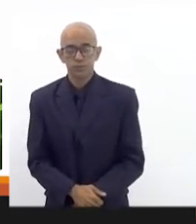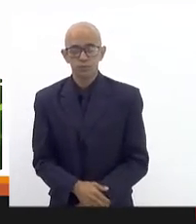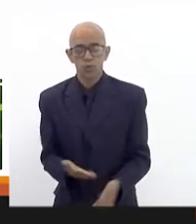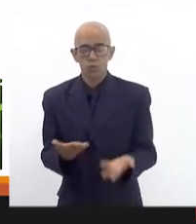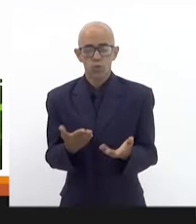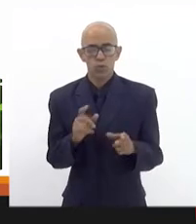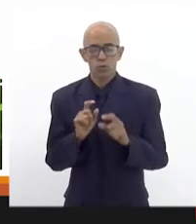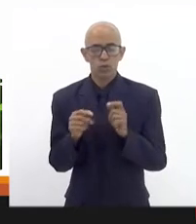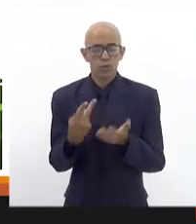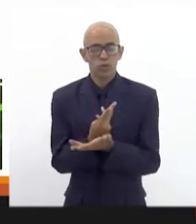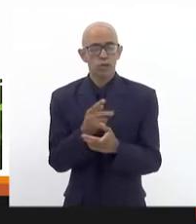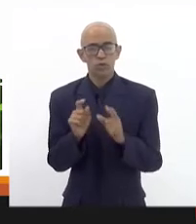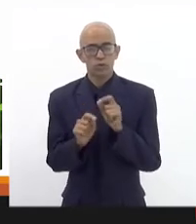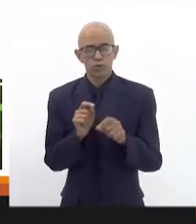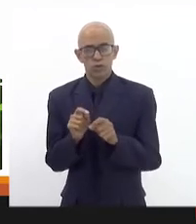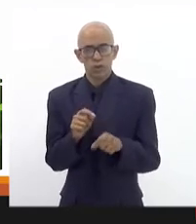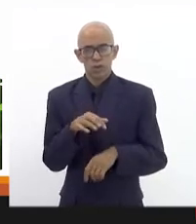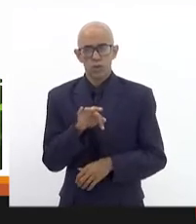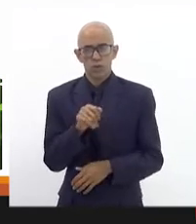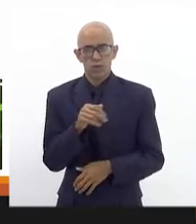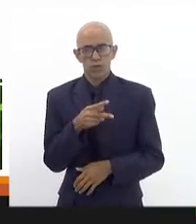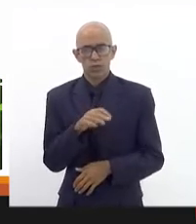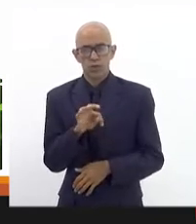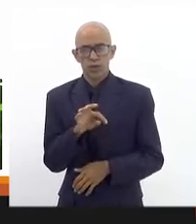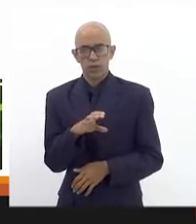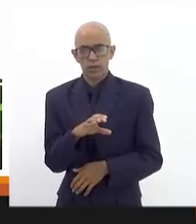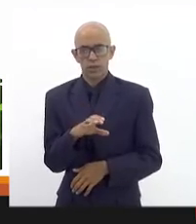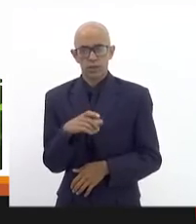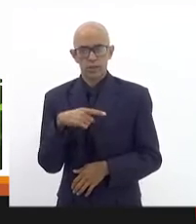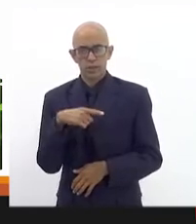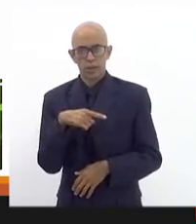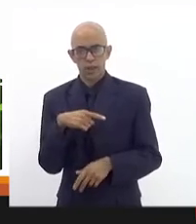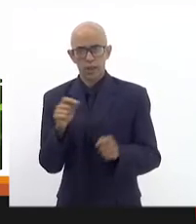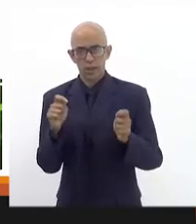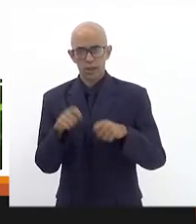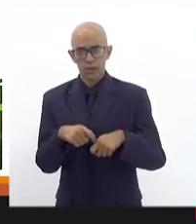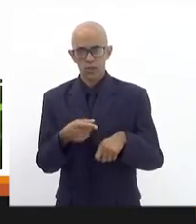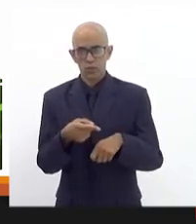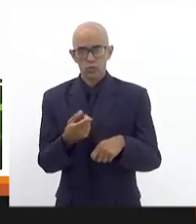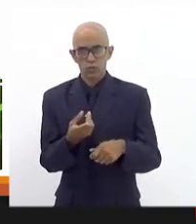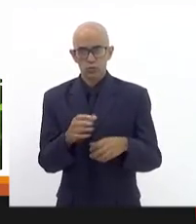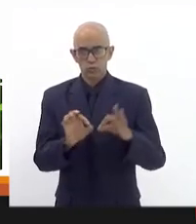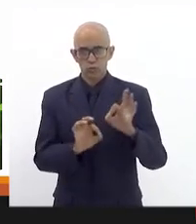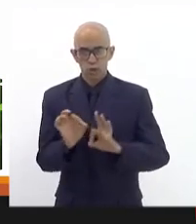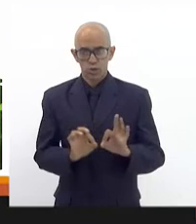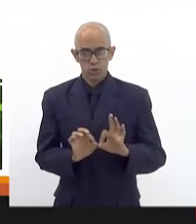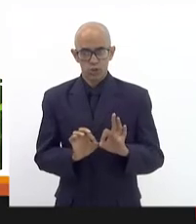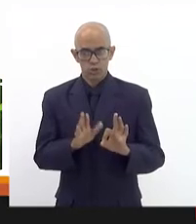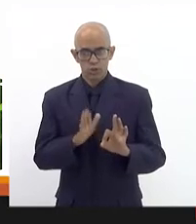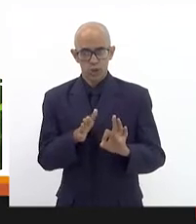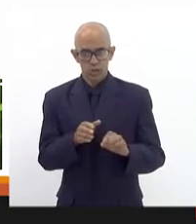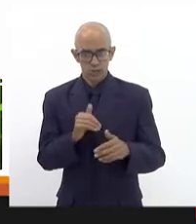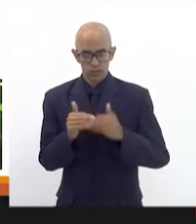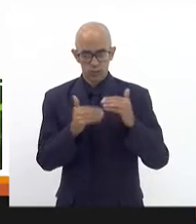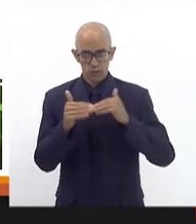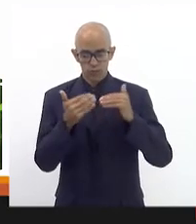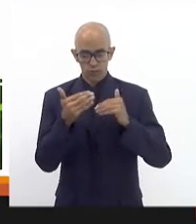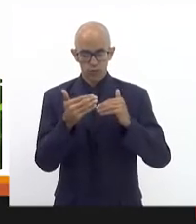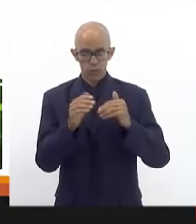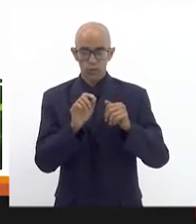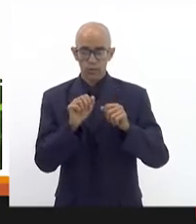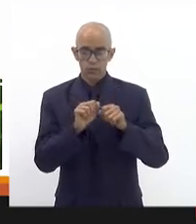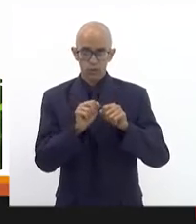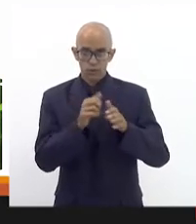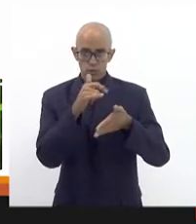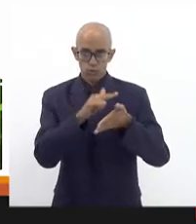que acontece? O FATEC só pode receber recursos de projetos que foram desenvolvidos, prestado contas e que